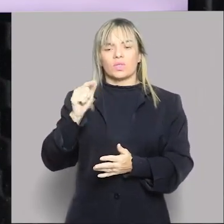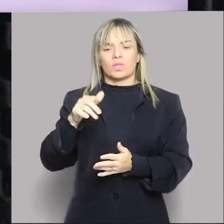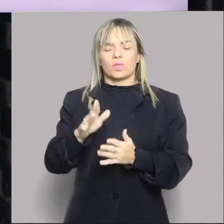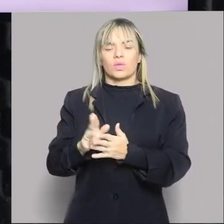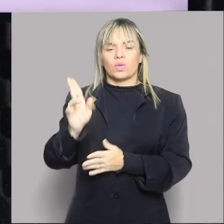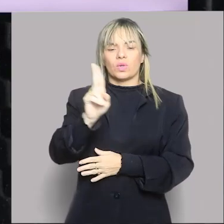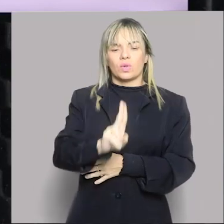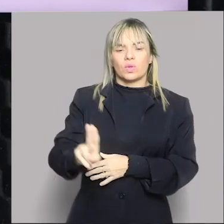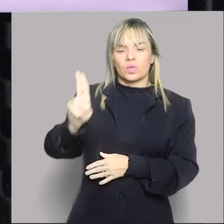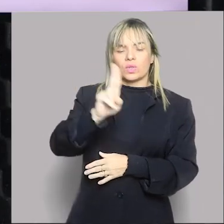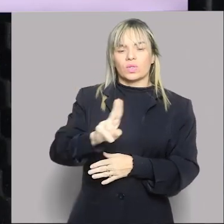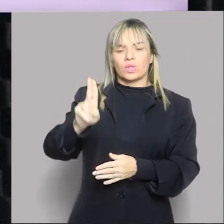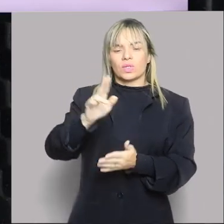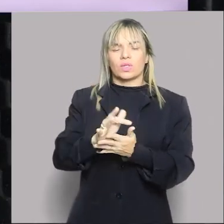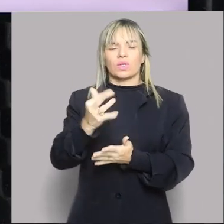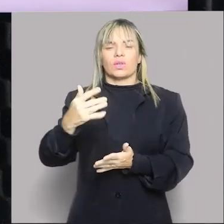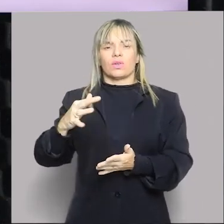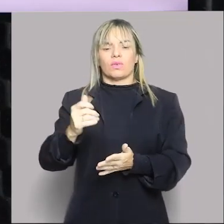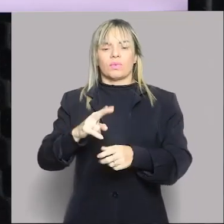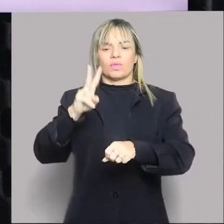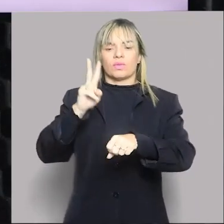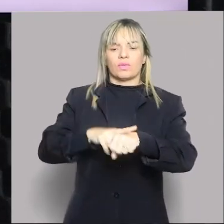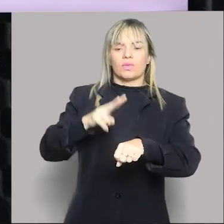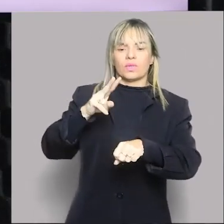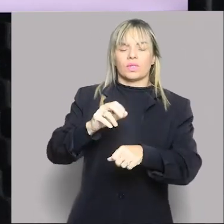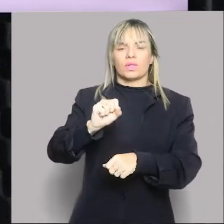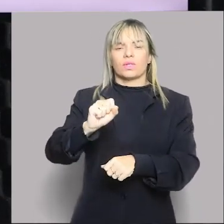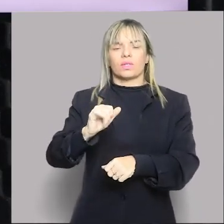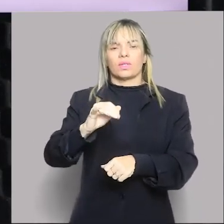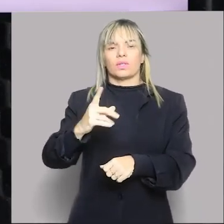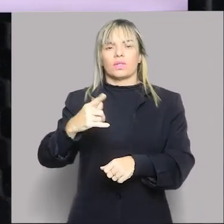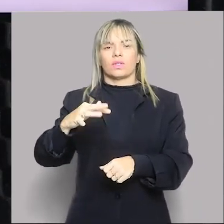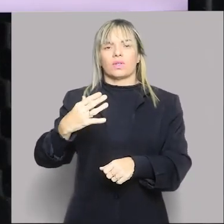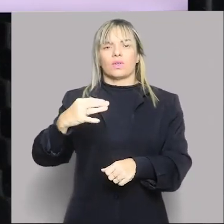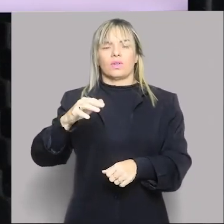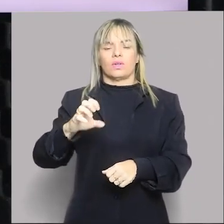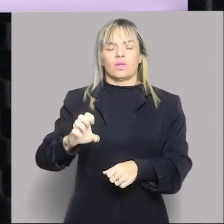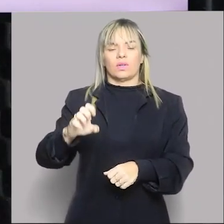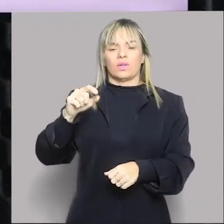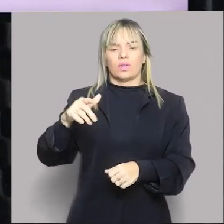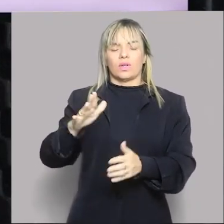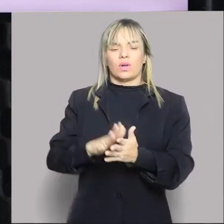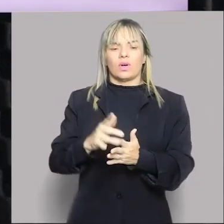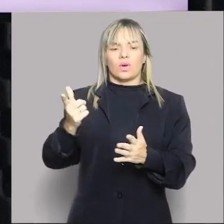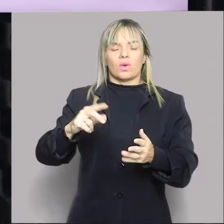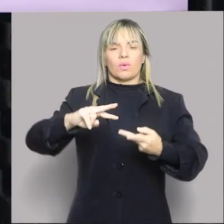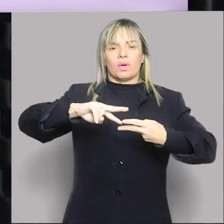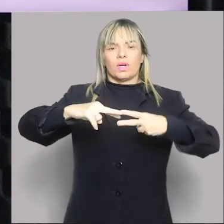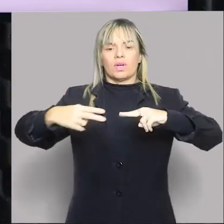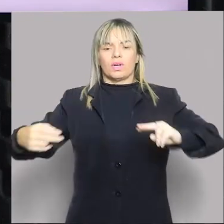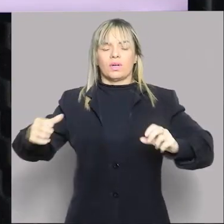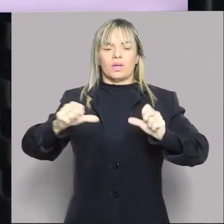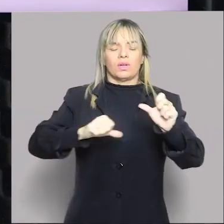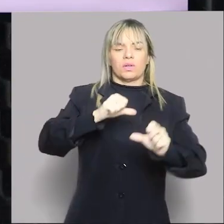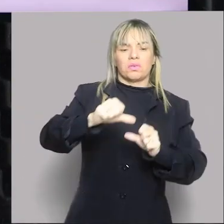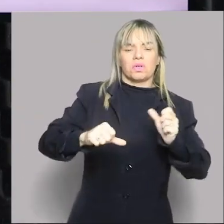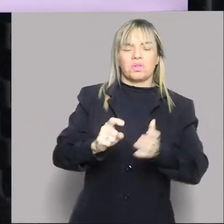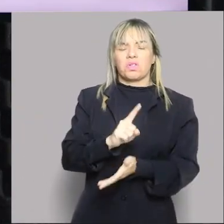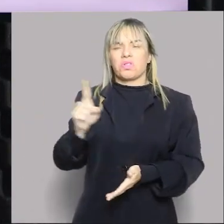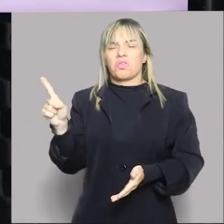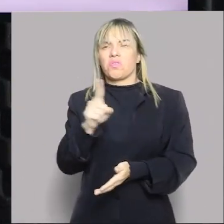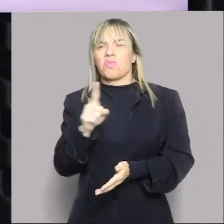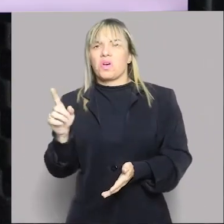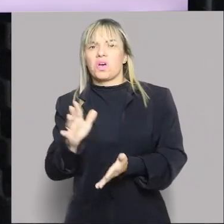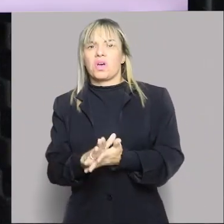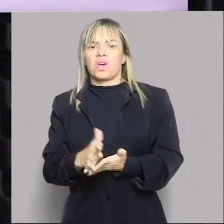de vidro, como se fosse uma genética modificada, ou seja, ela cria este novo ser que não é homem nem animal, é uma mistura